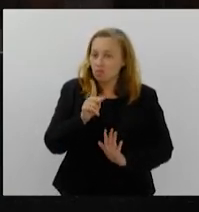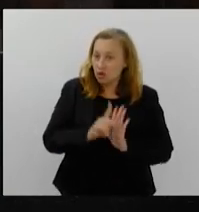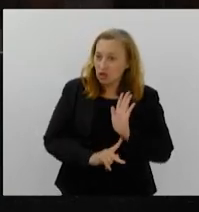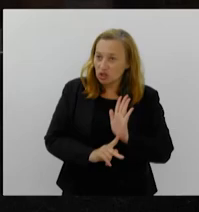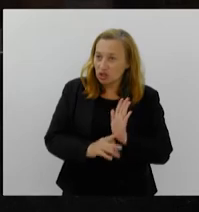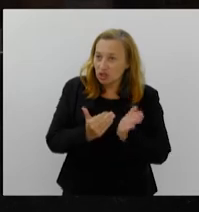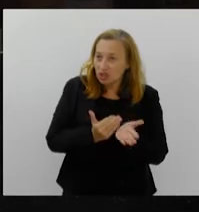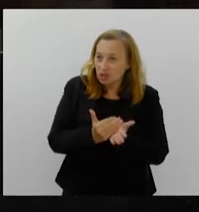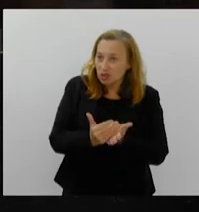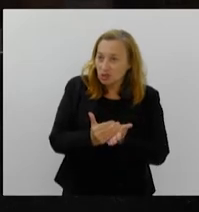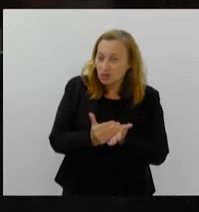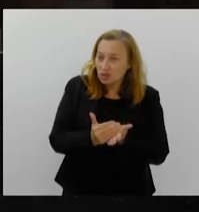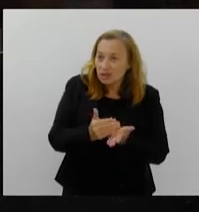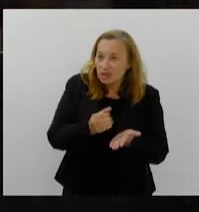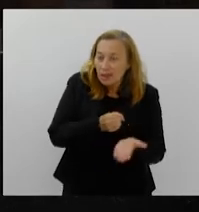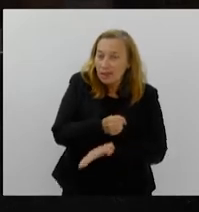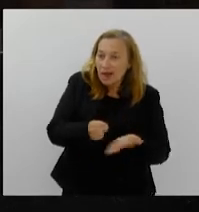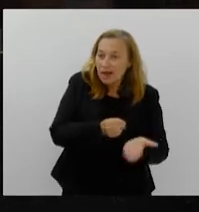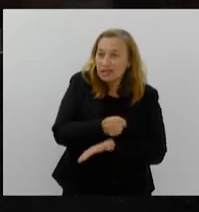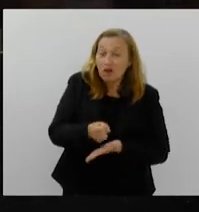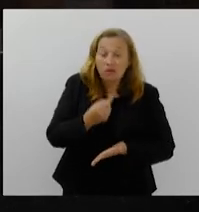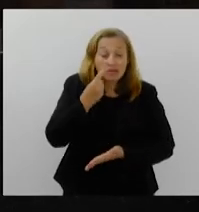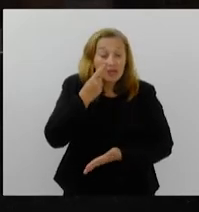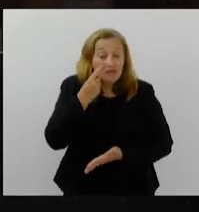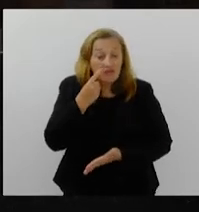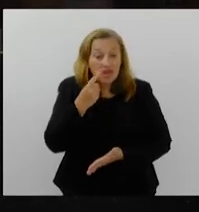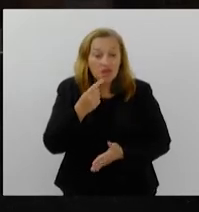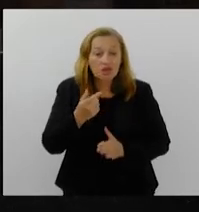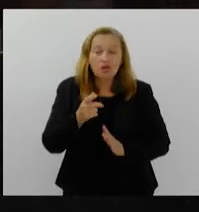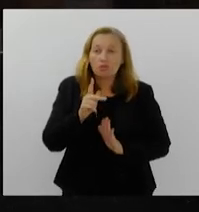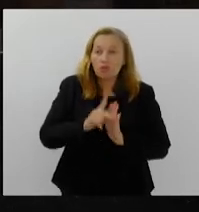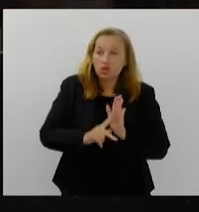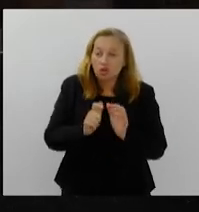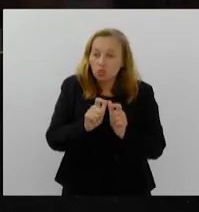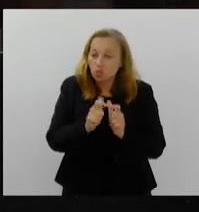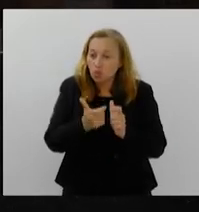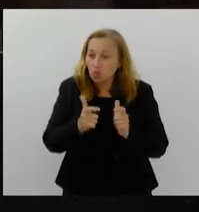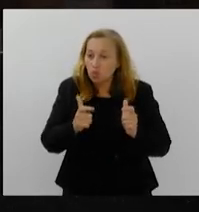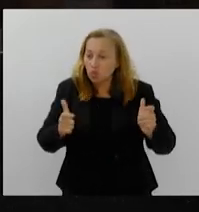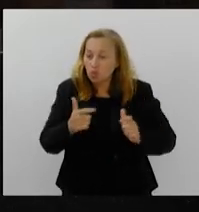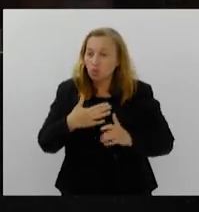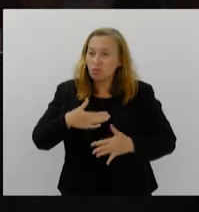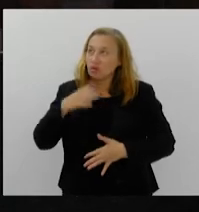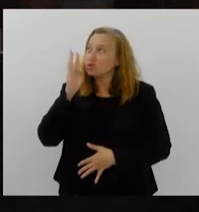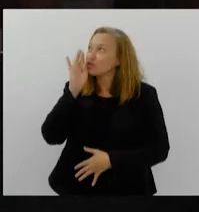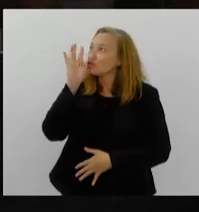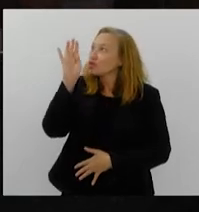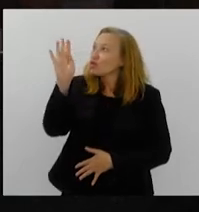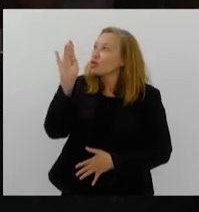começou lá embaixo, agora você vê esse projeto crescer, que